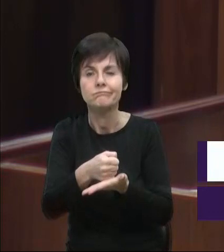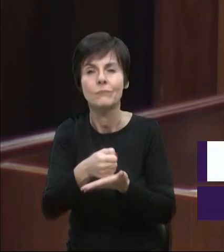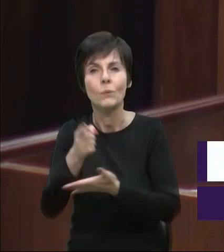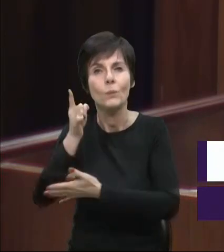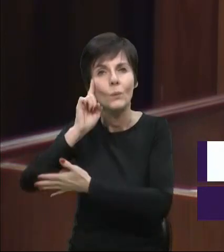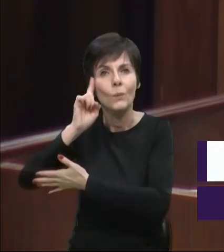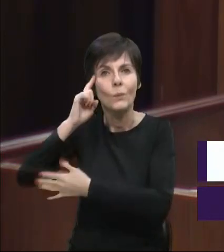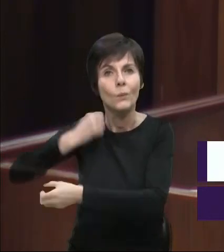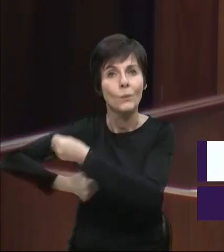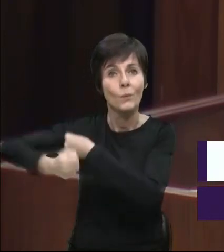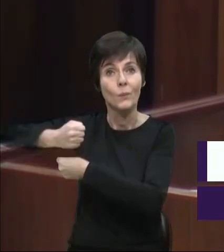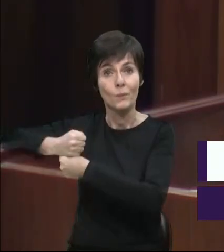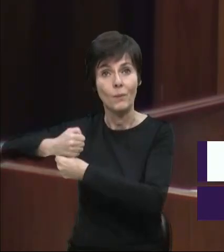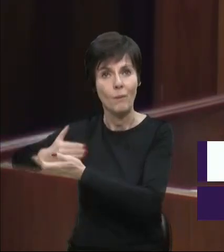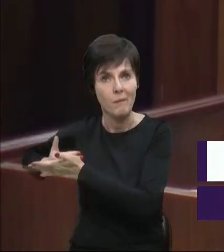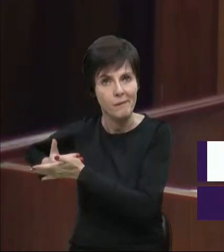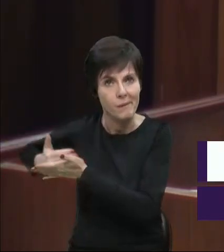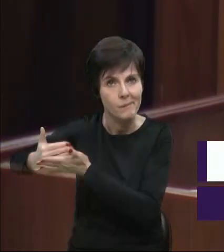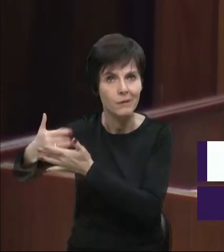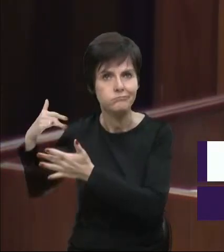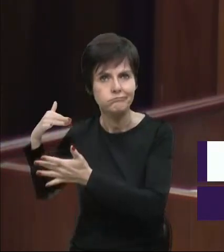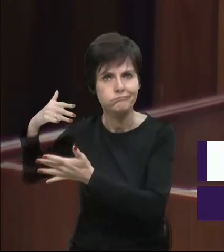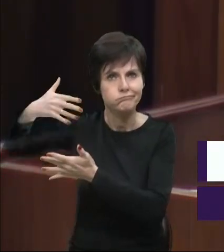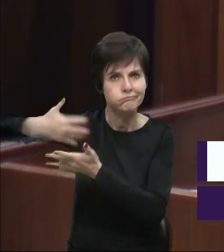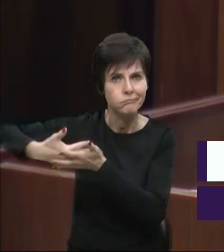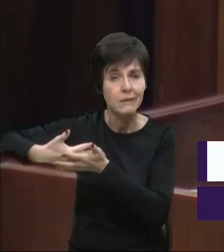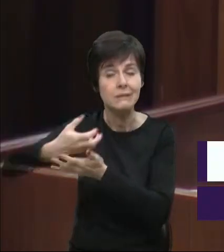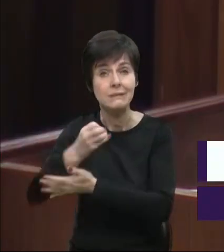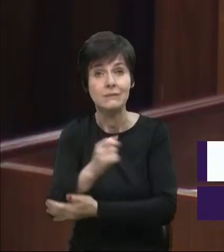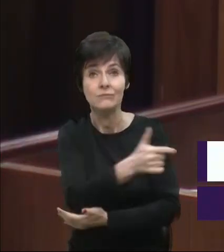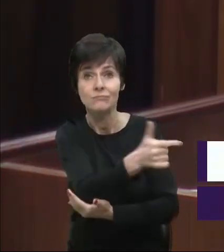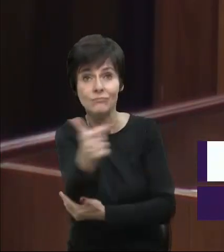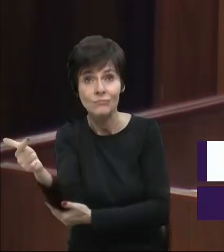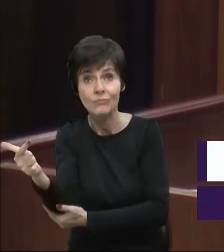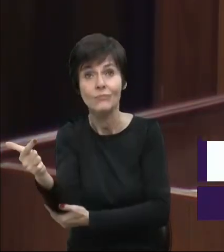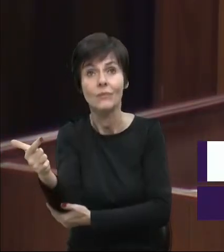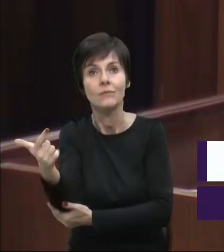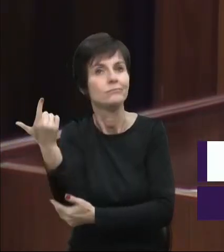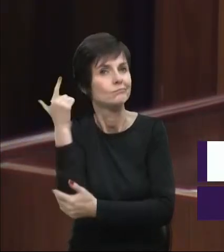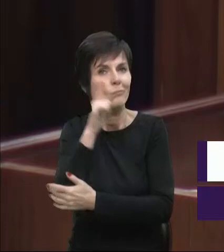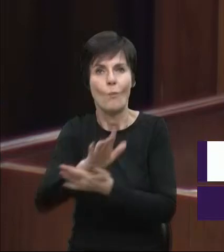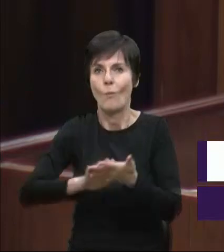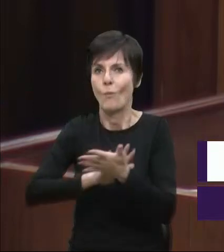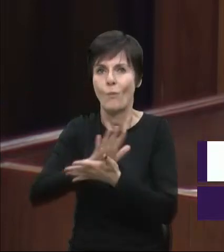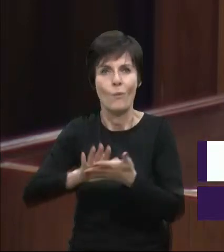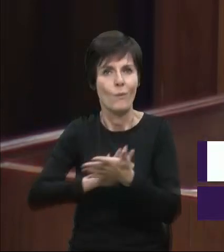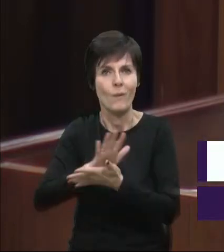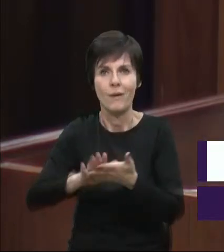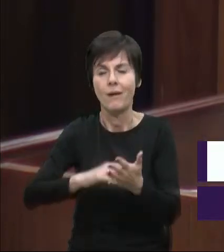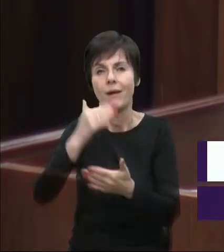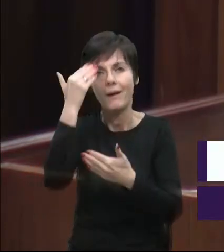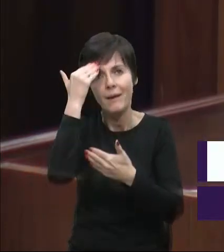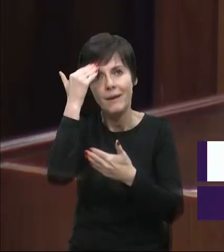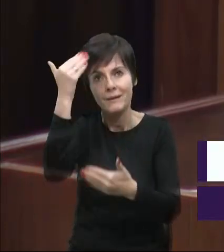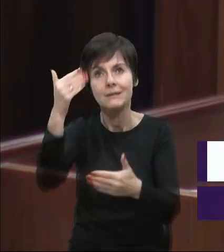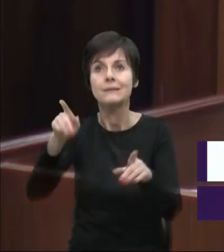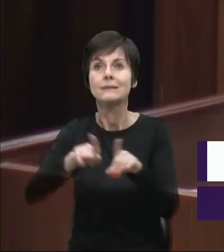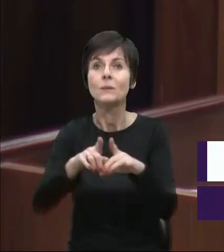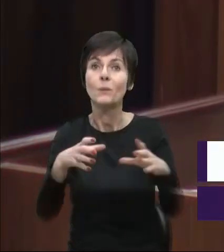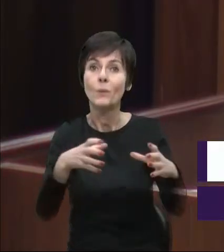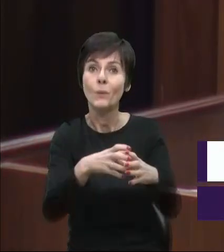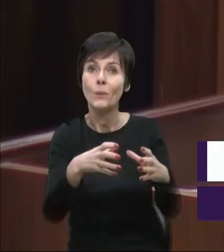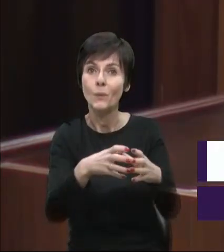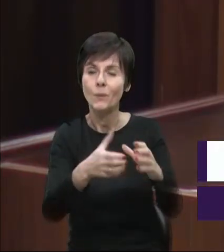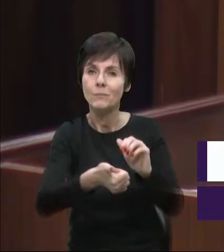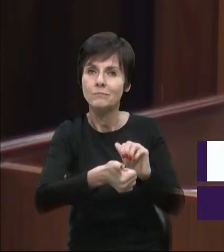desde o ano passado, e sem vocês eu acredito que nada disso seria possível. Eu gostaria de agradecer a minha comissão também, que